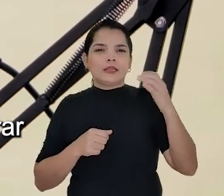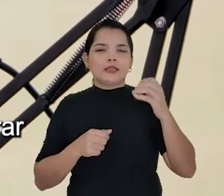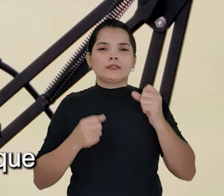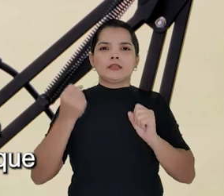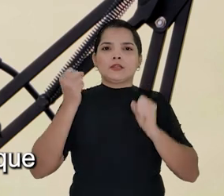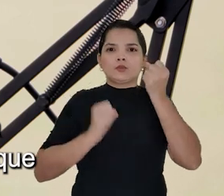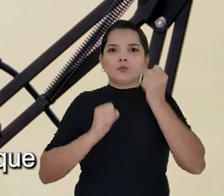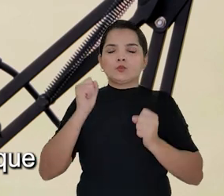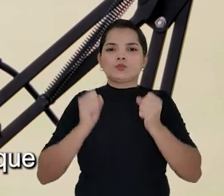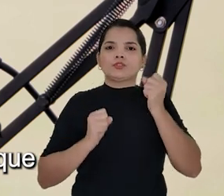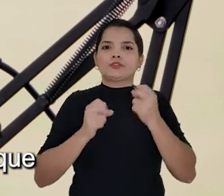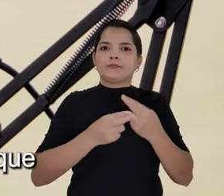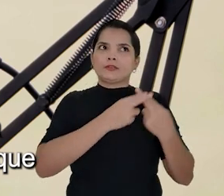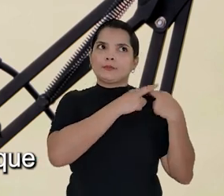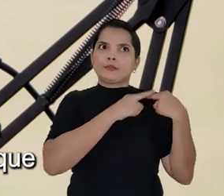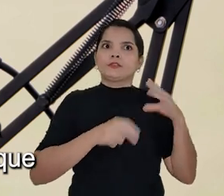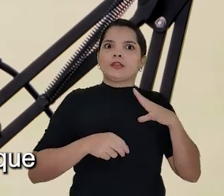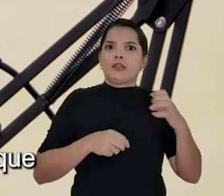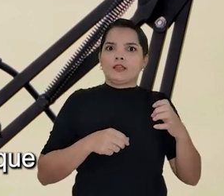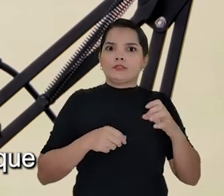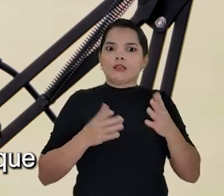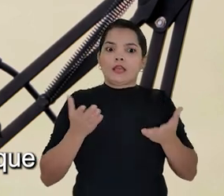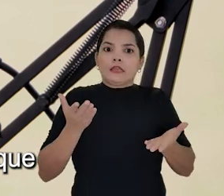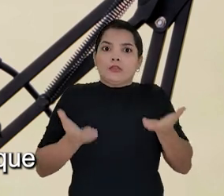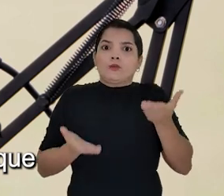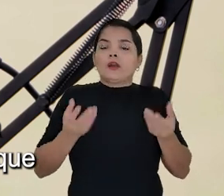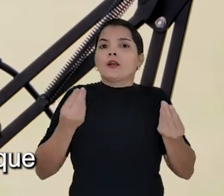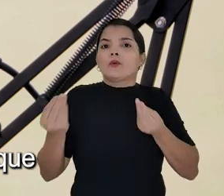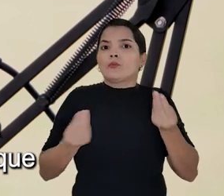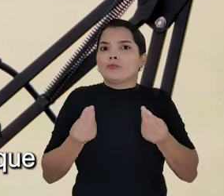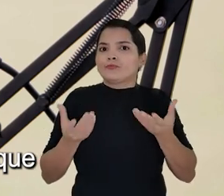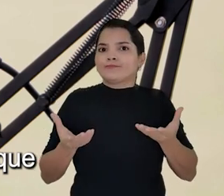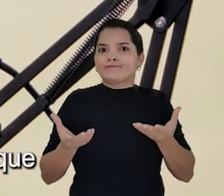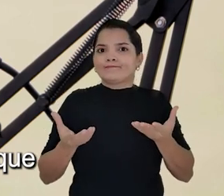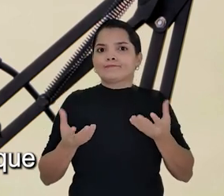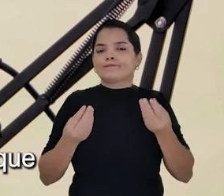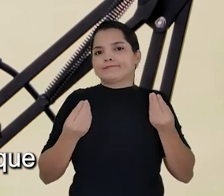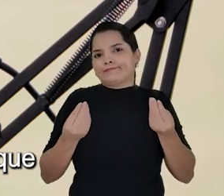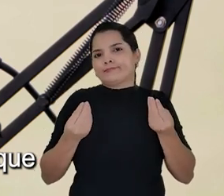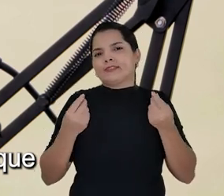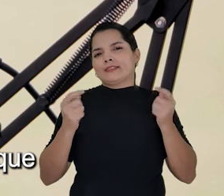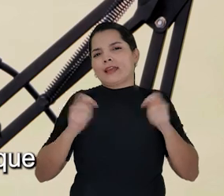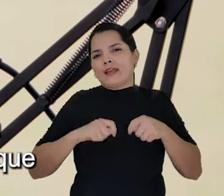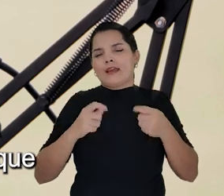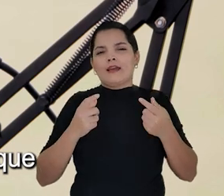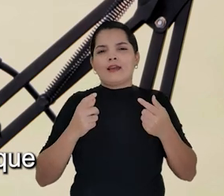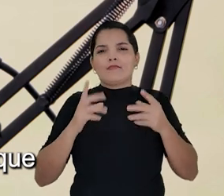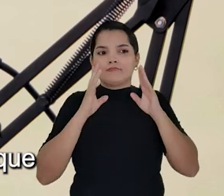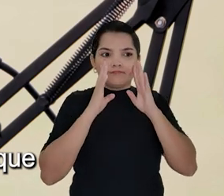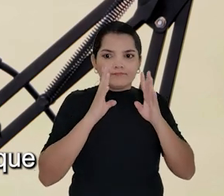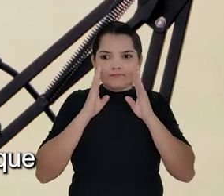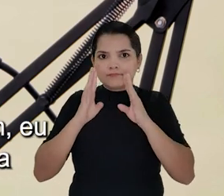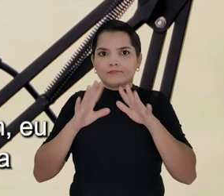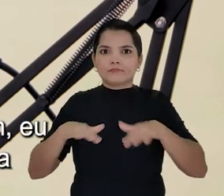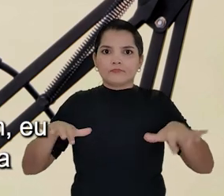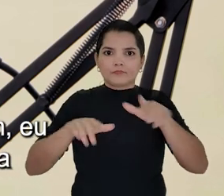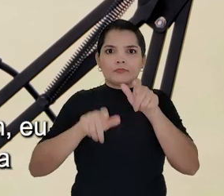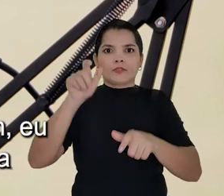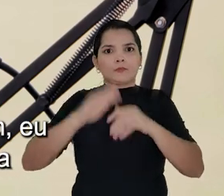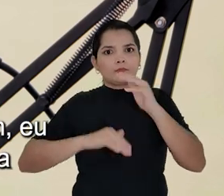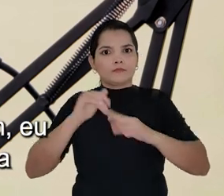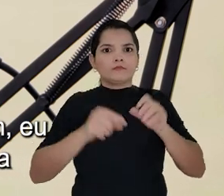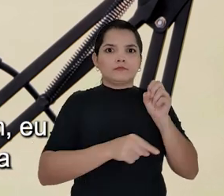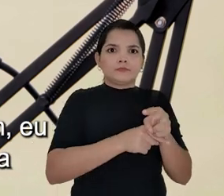com uma responsabilidade ética para que não só atenda essas demandas né e impulsionem a economia mas que também